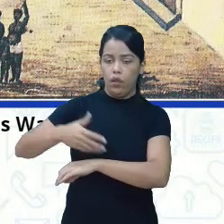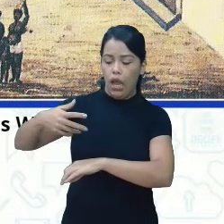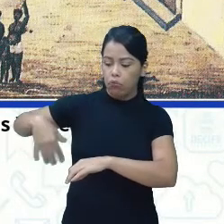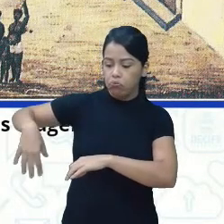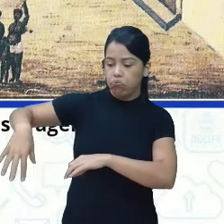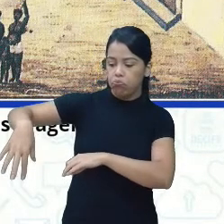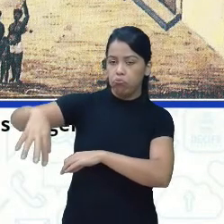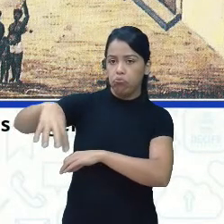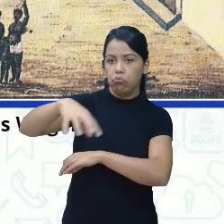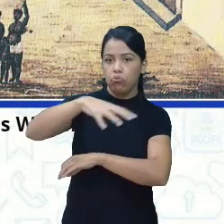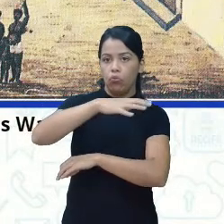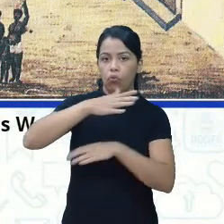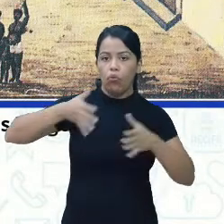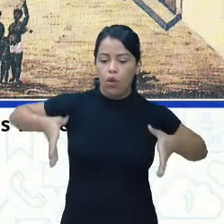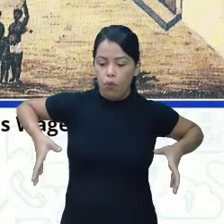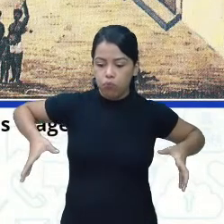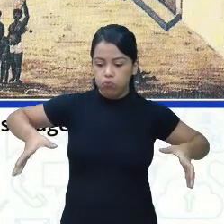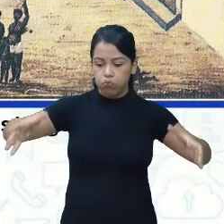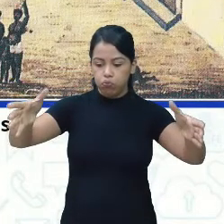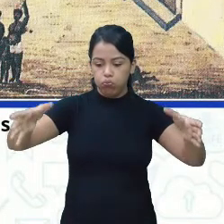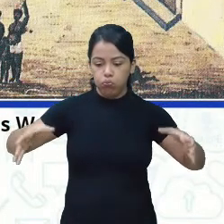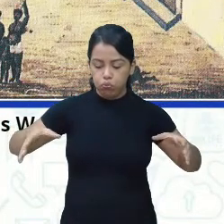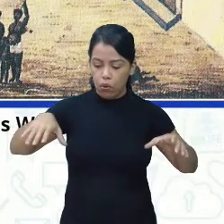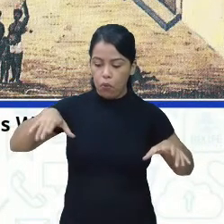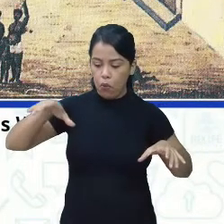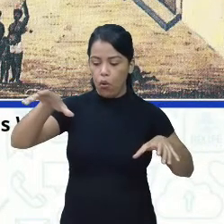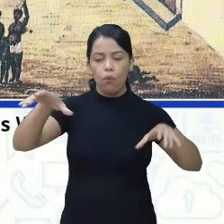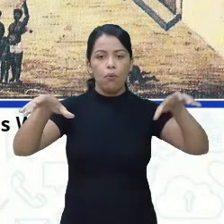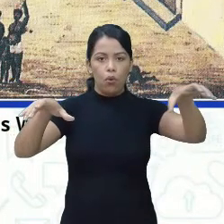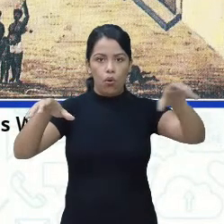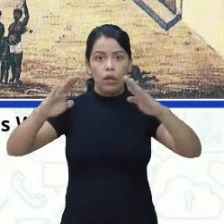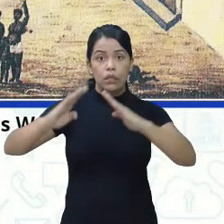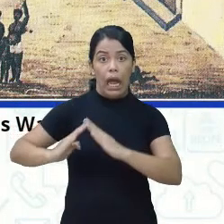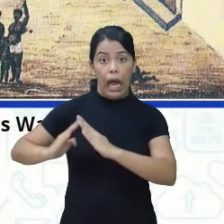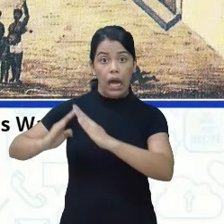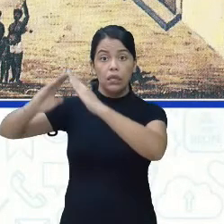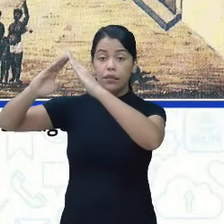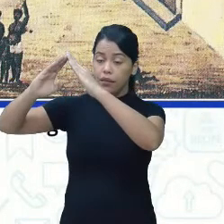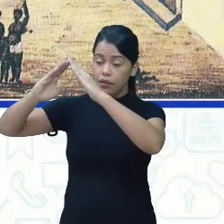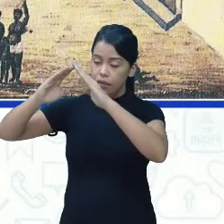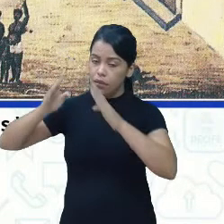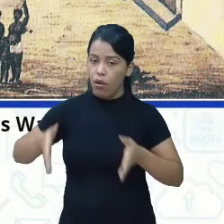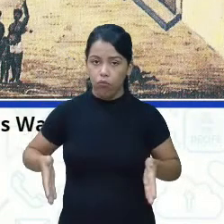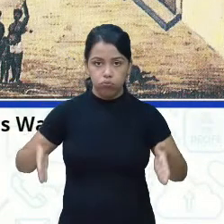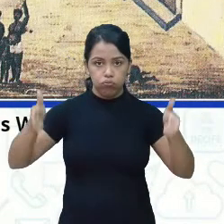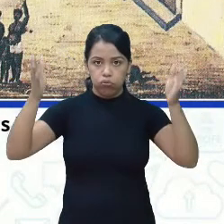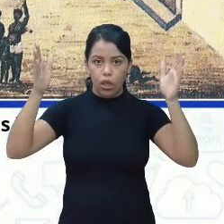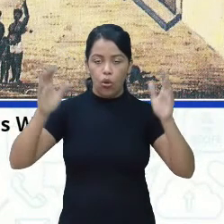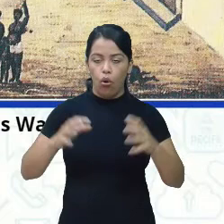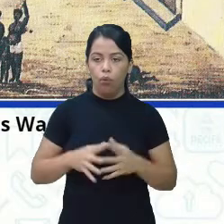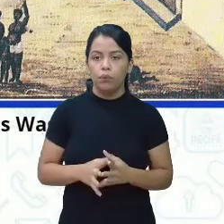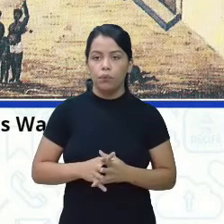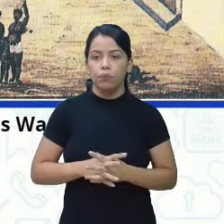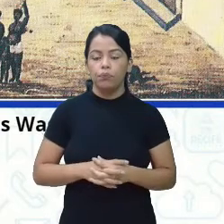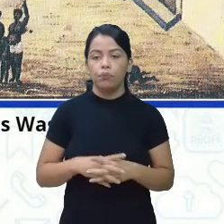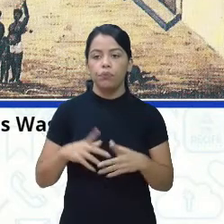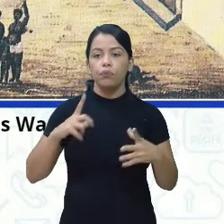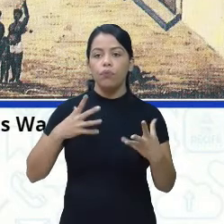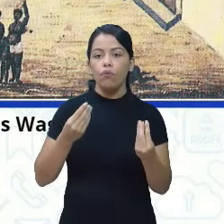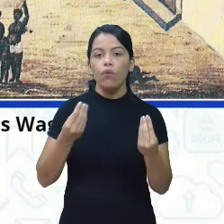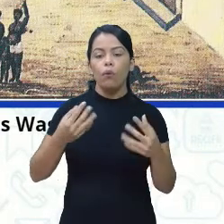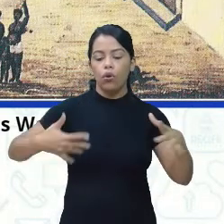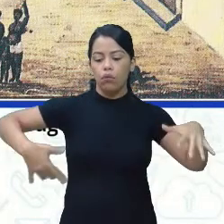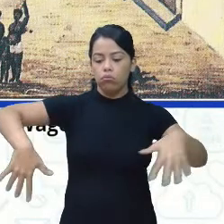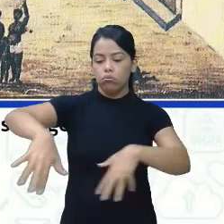pelos casarões de 1 ou 2 andares, tá certo? E várias pessoas circulando.